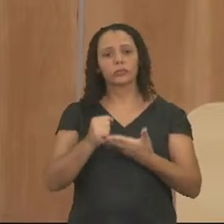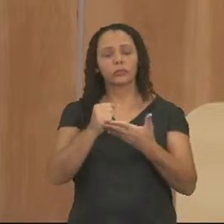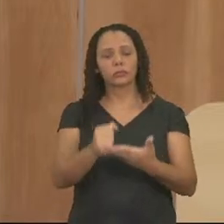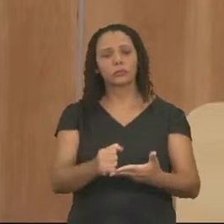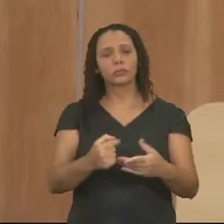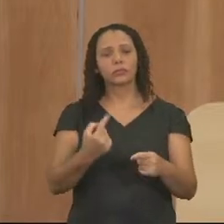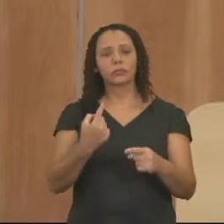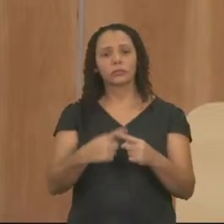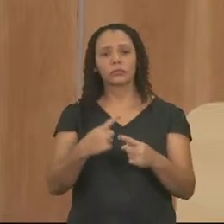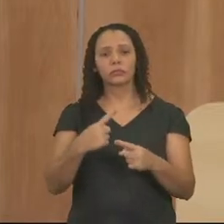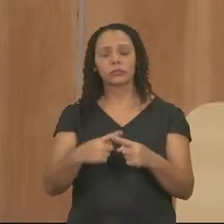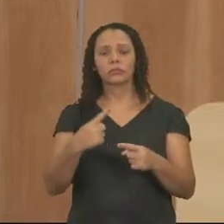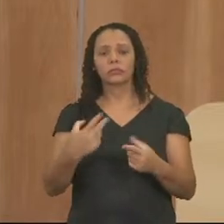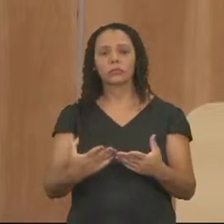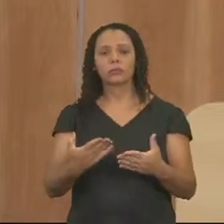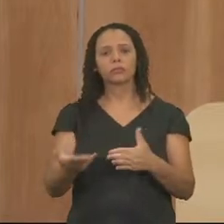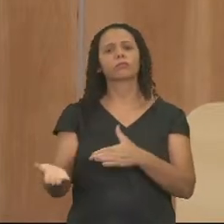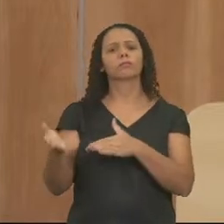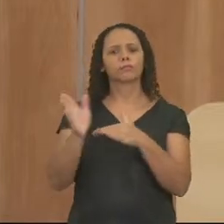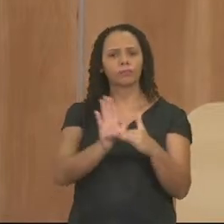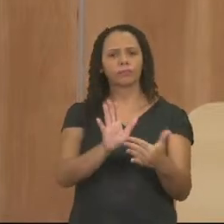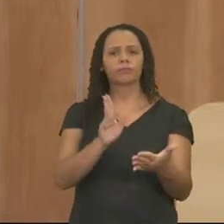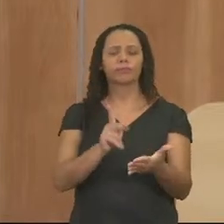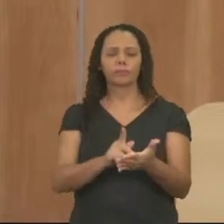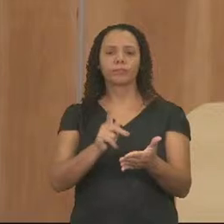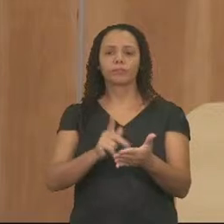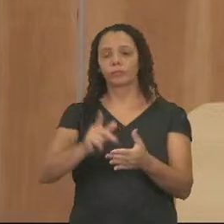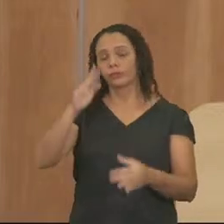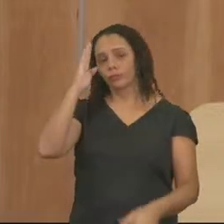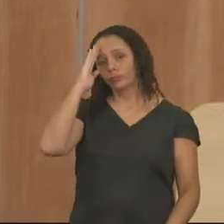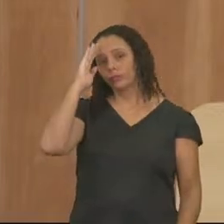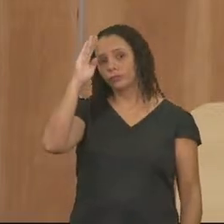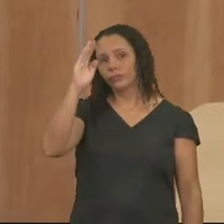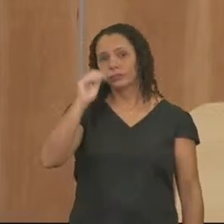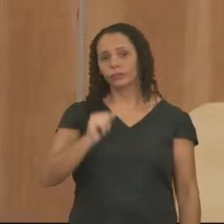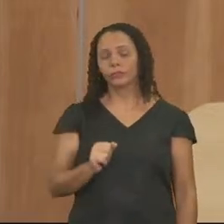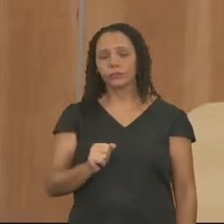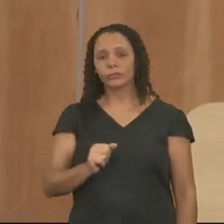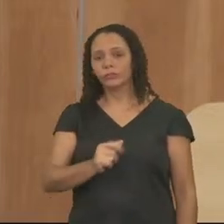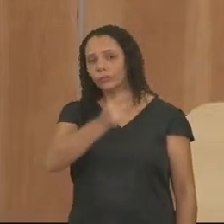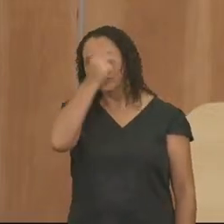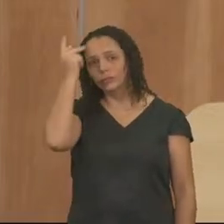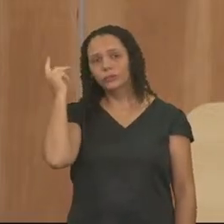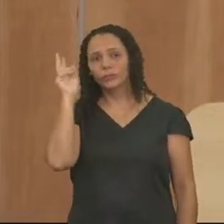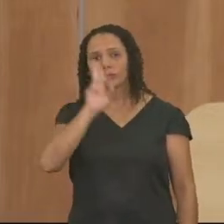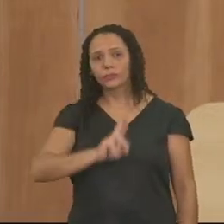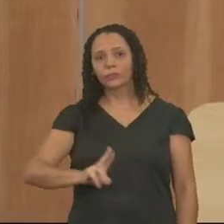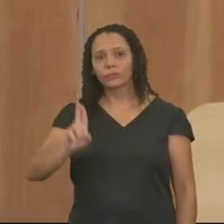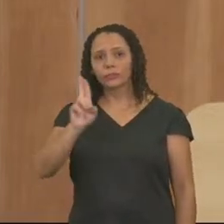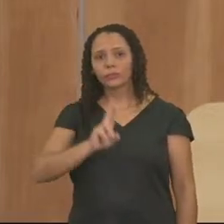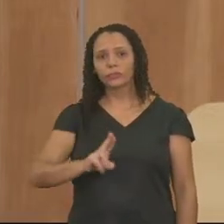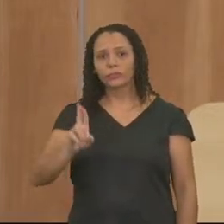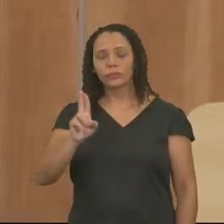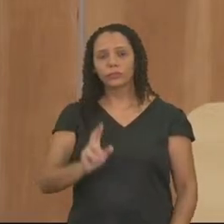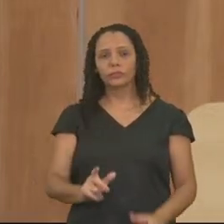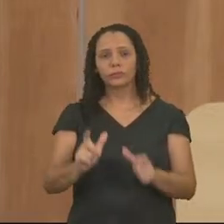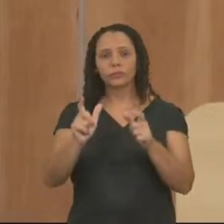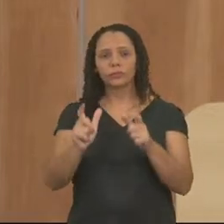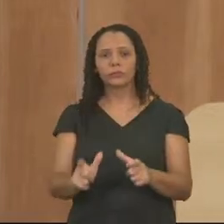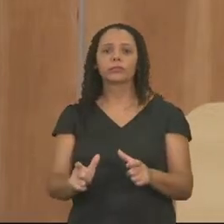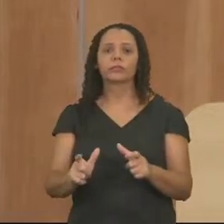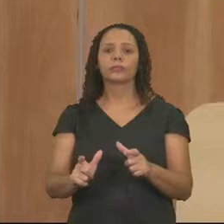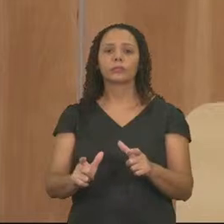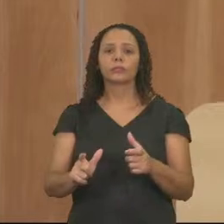porque vai ajudar e muito, principalmente aqueles que usam esses espaços para